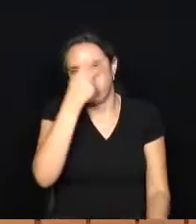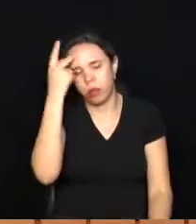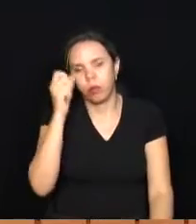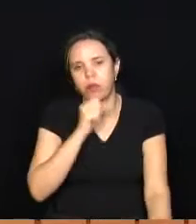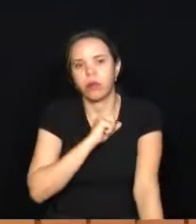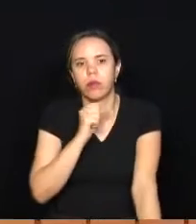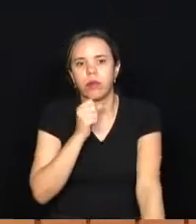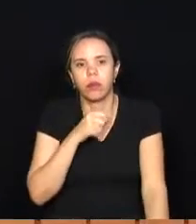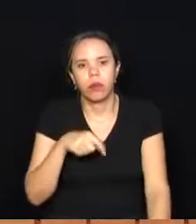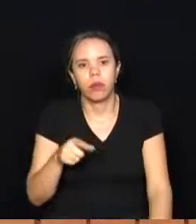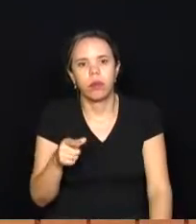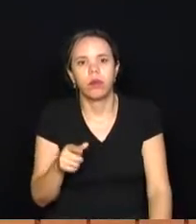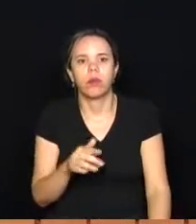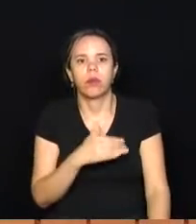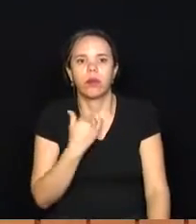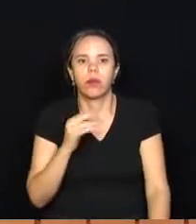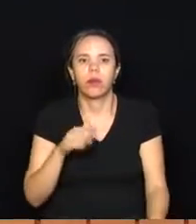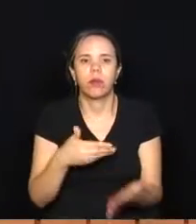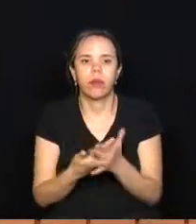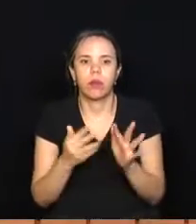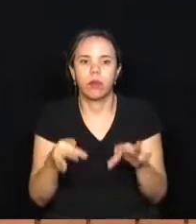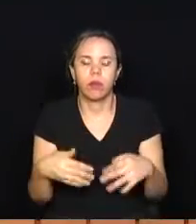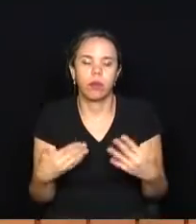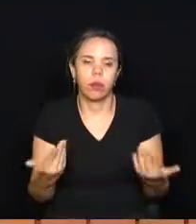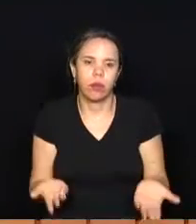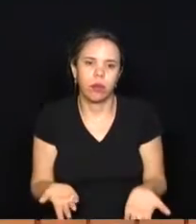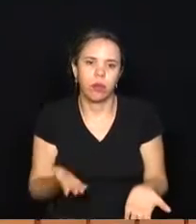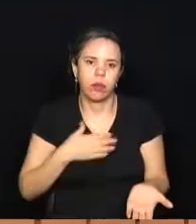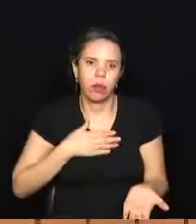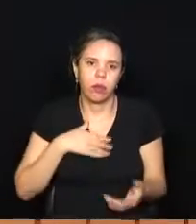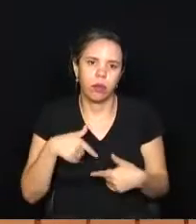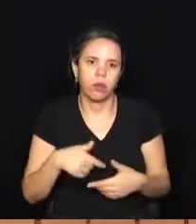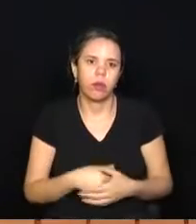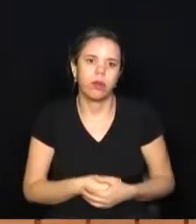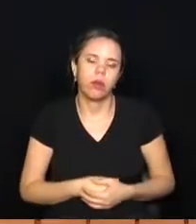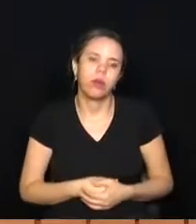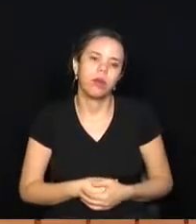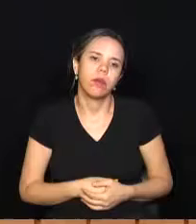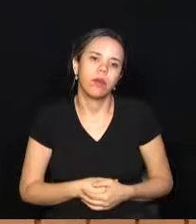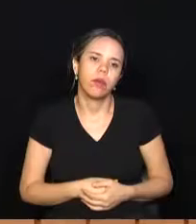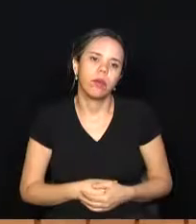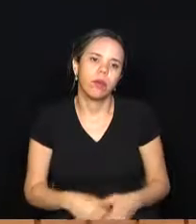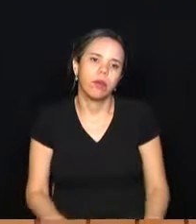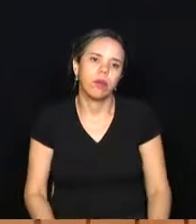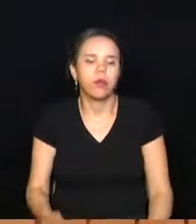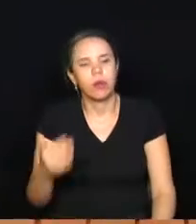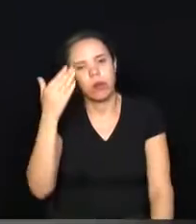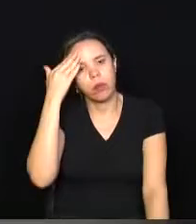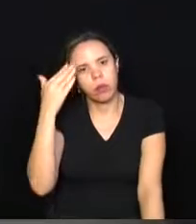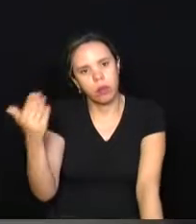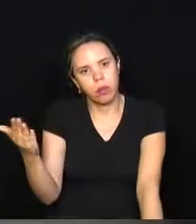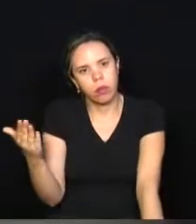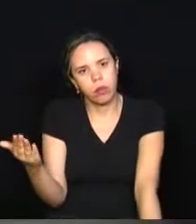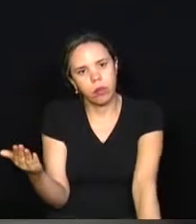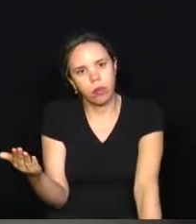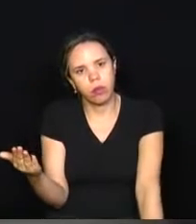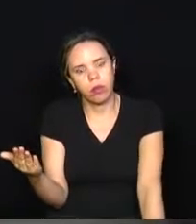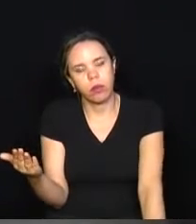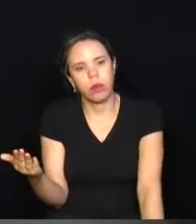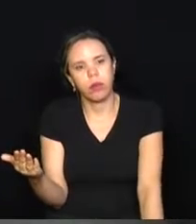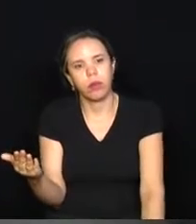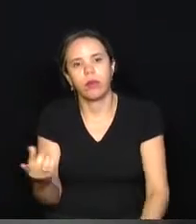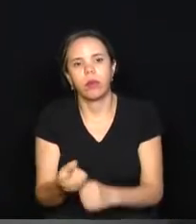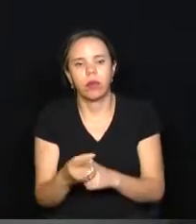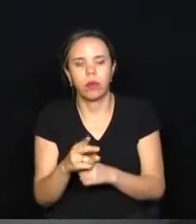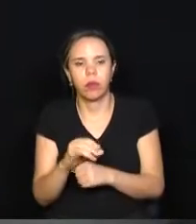e vou morrer com isso. Esse é o meu trabalho. Obrigado, Sônia. O